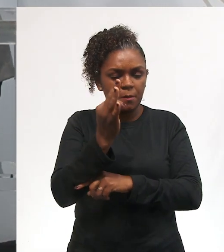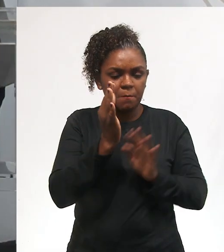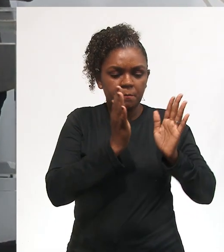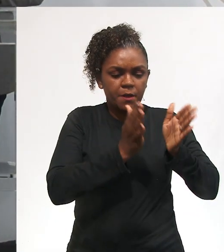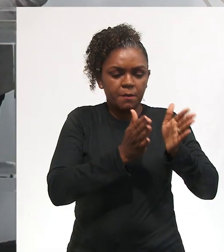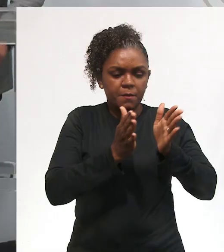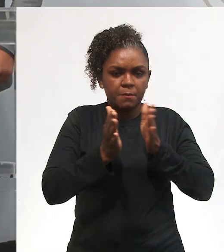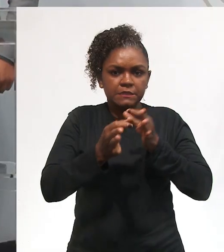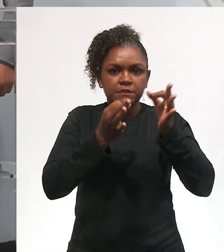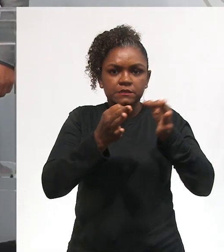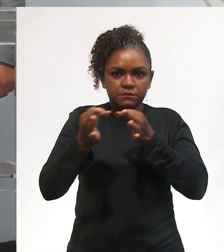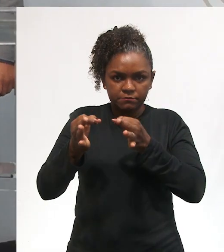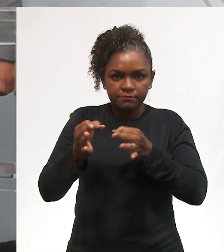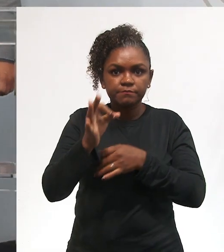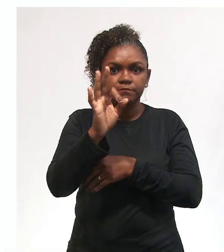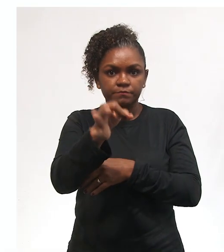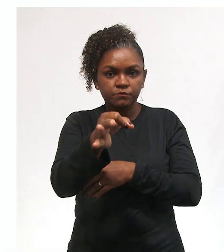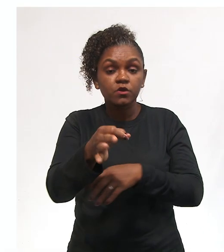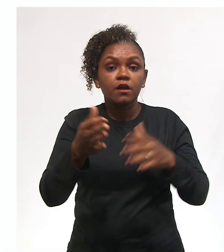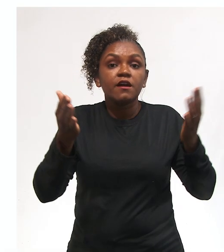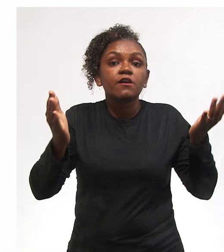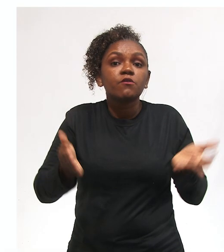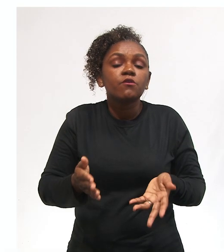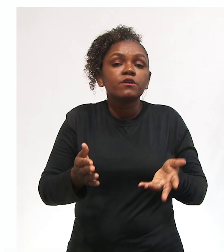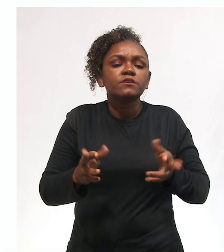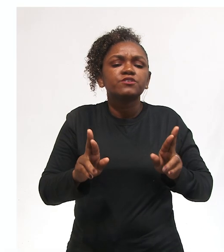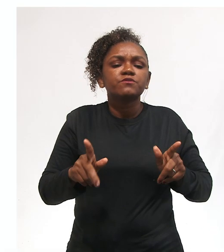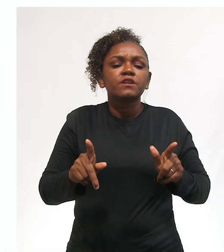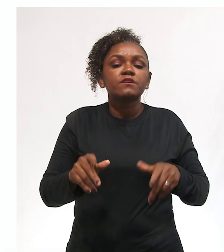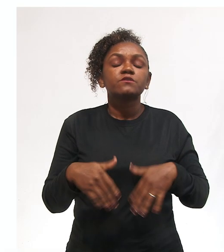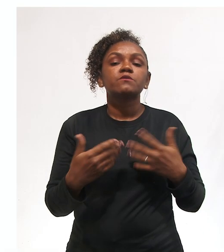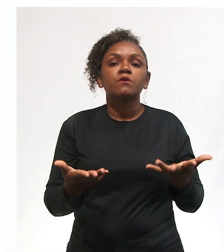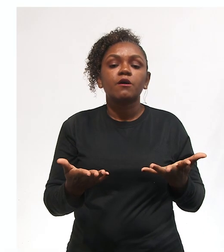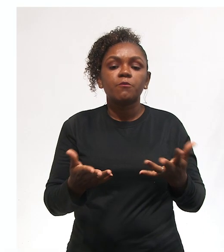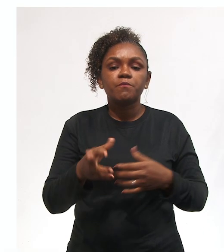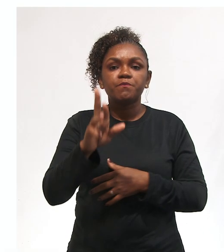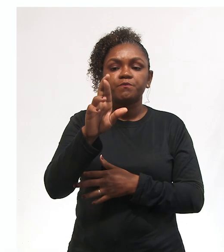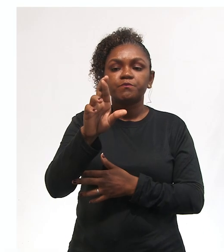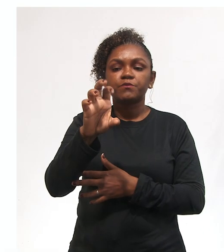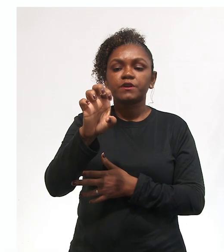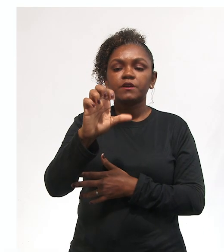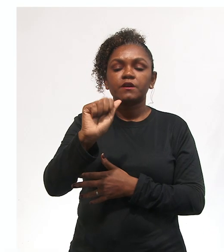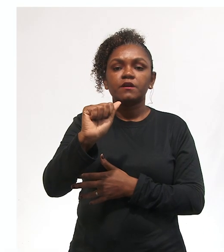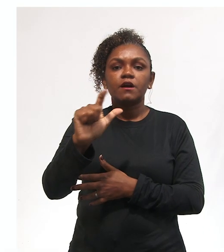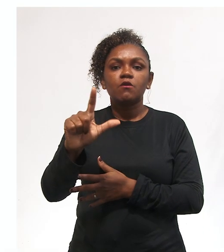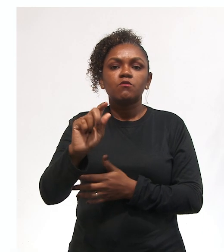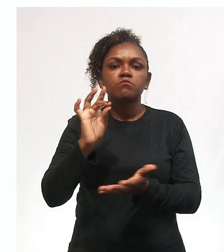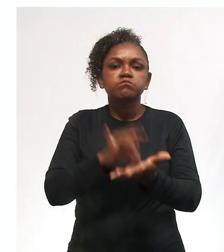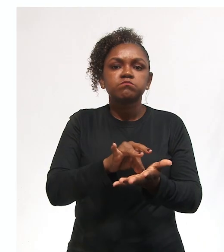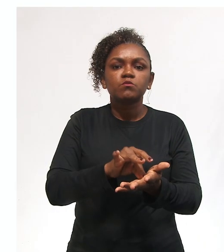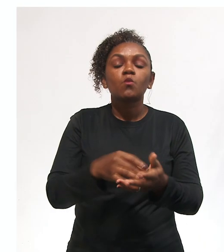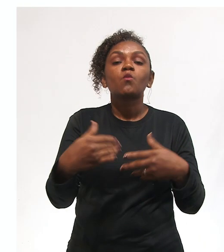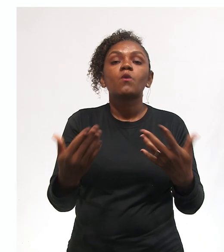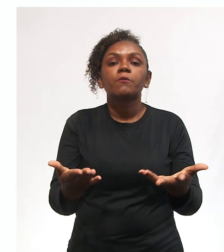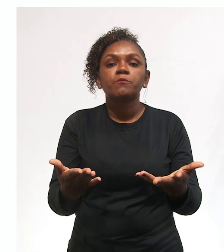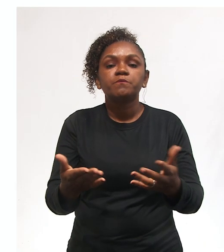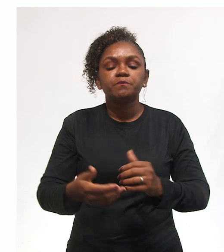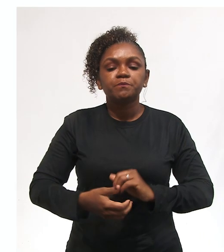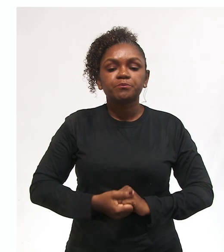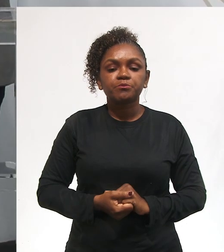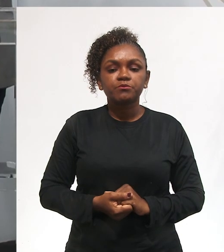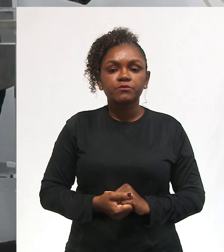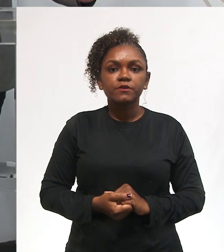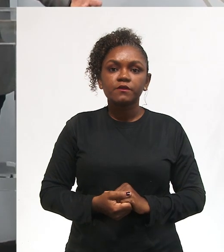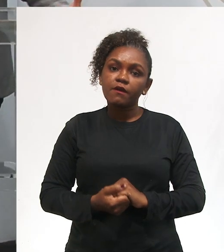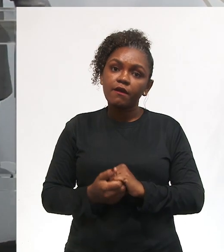beleza? Qual a diferença agora para o currículo real? O real, pessoal, é aquele que a gente vai